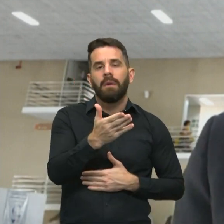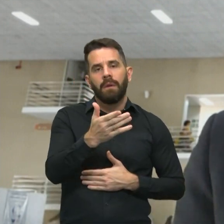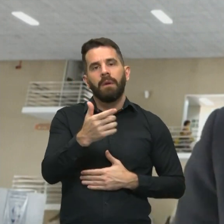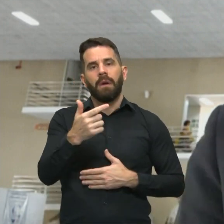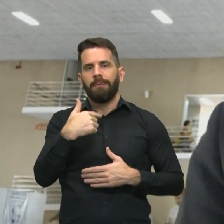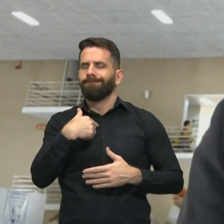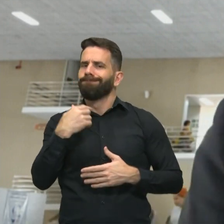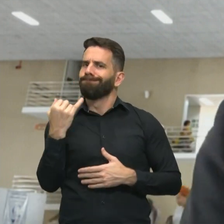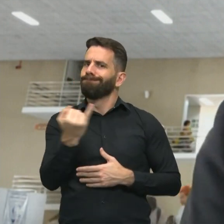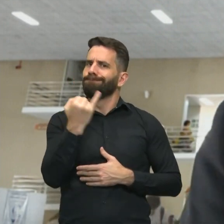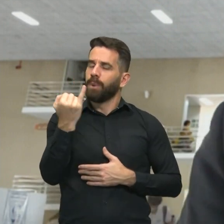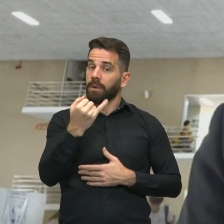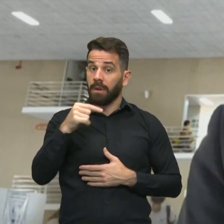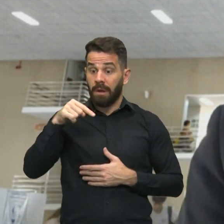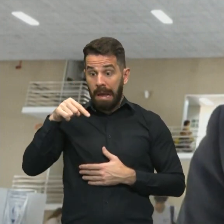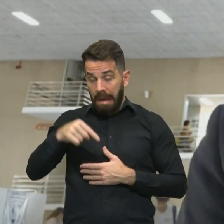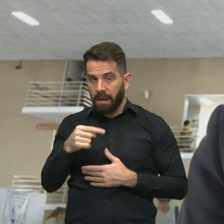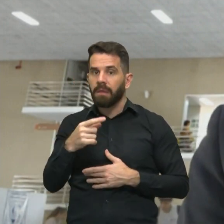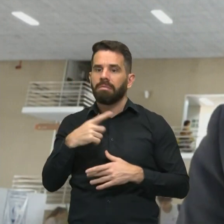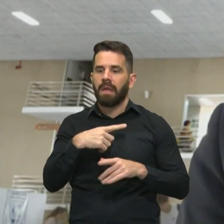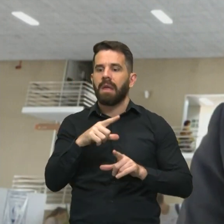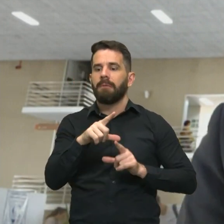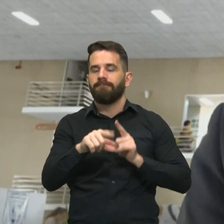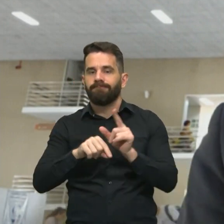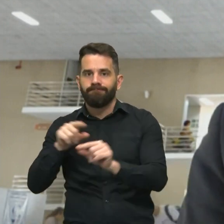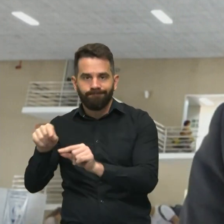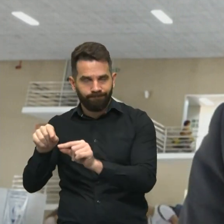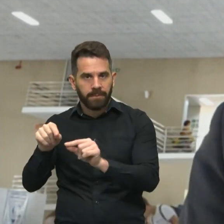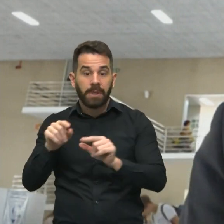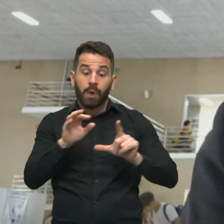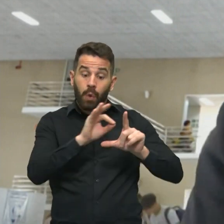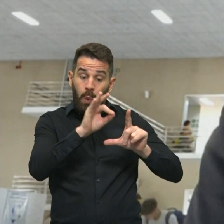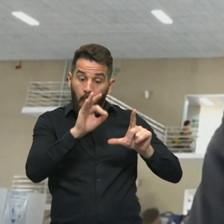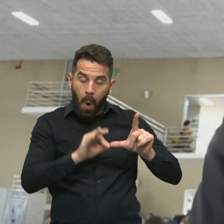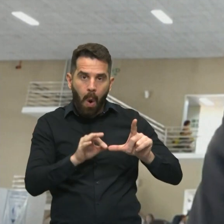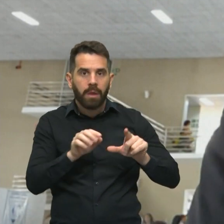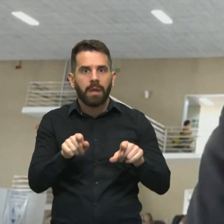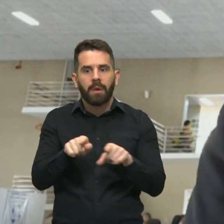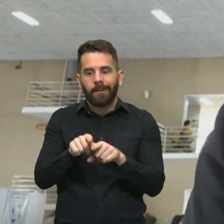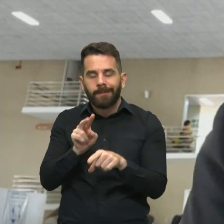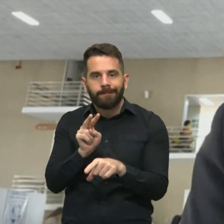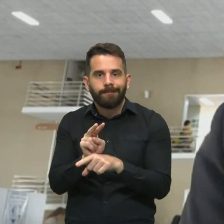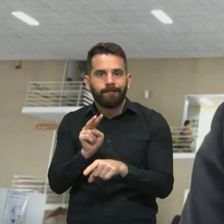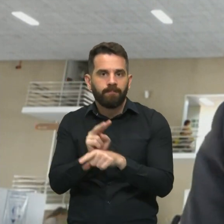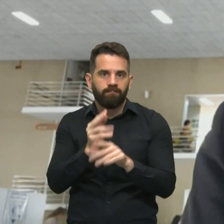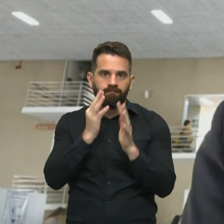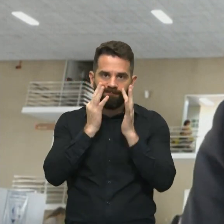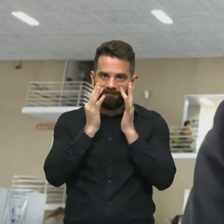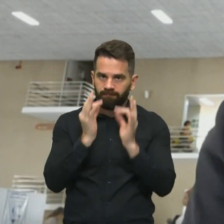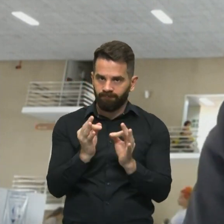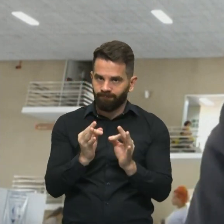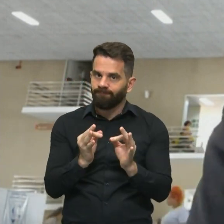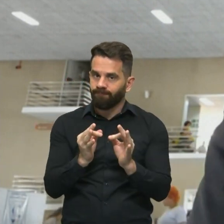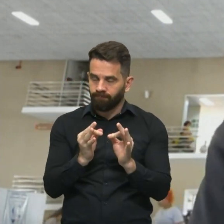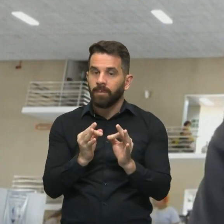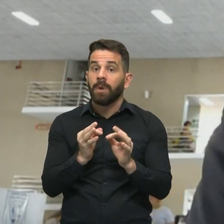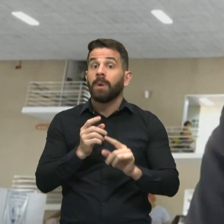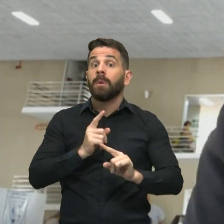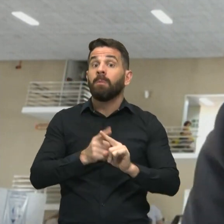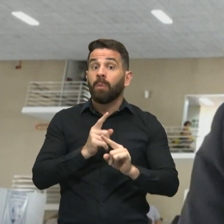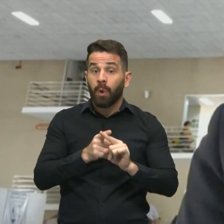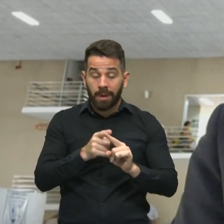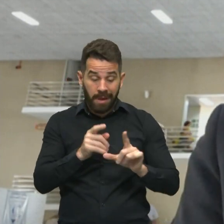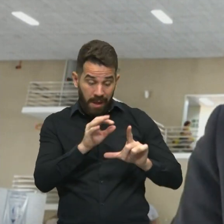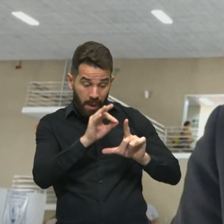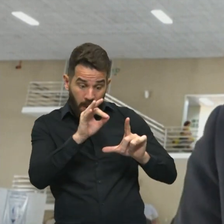seletivo, bastante cuidadoso em relação às cotas, porque a gente quer que ela cumpra a missão dela, que é atender aquele estudante que tem um perfil.